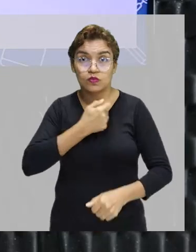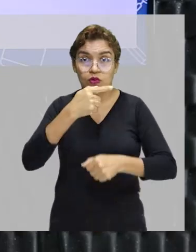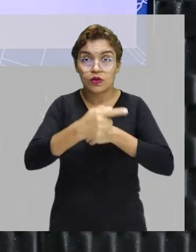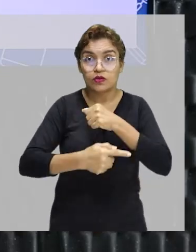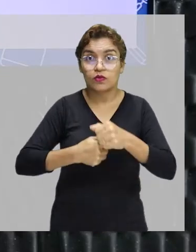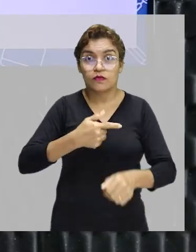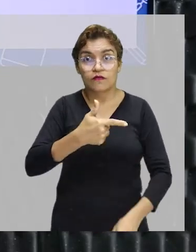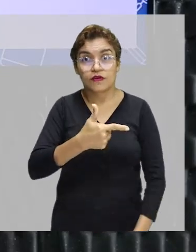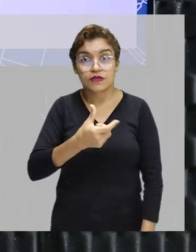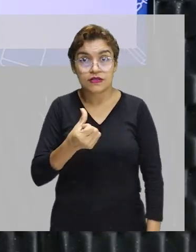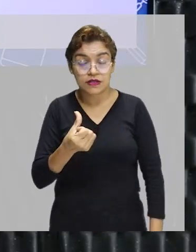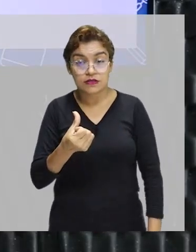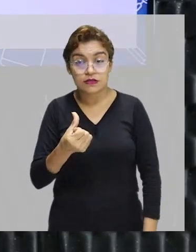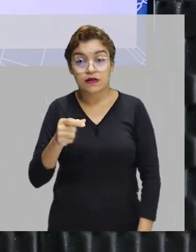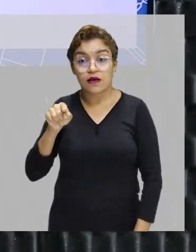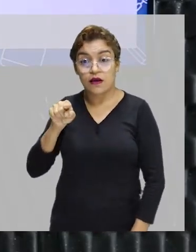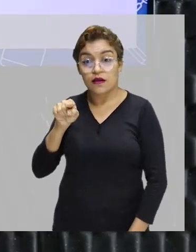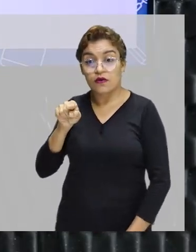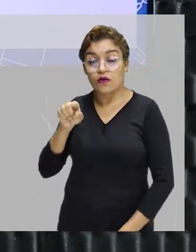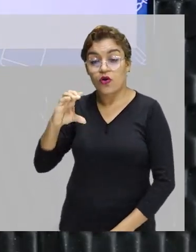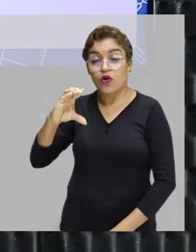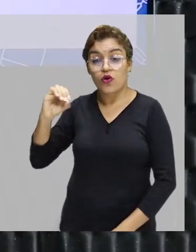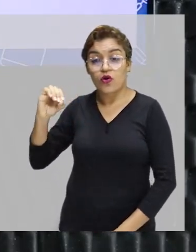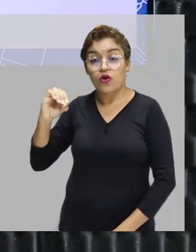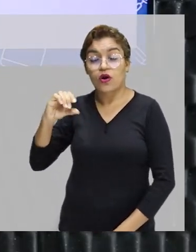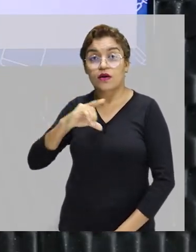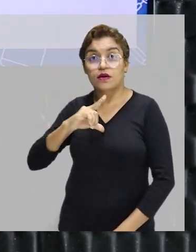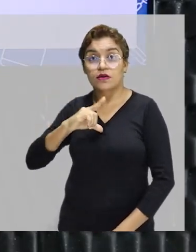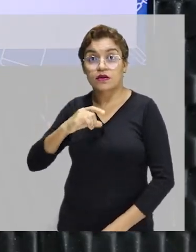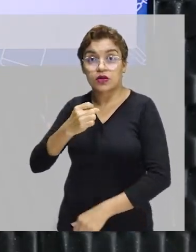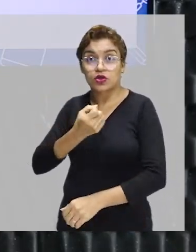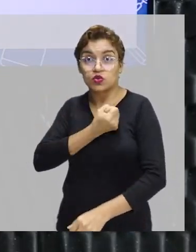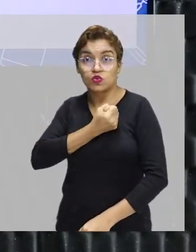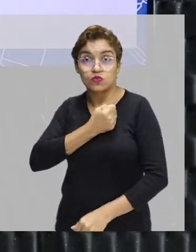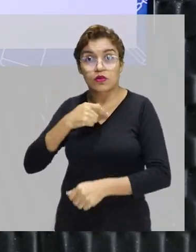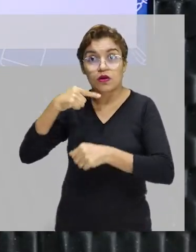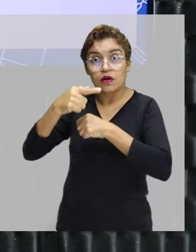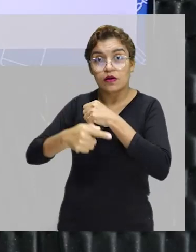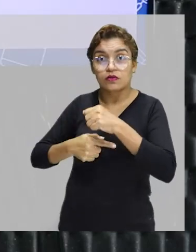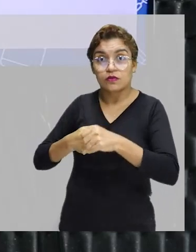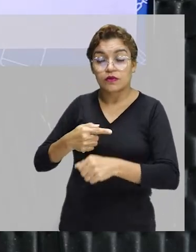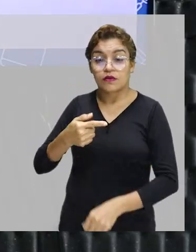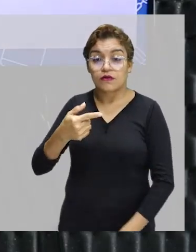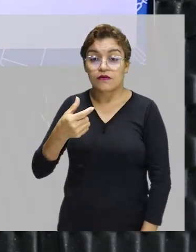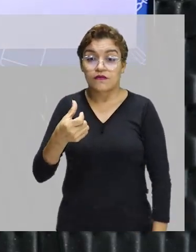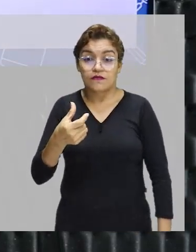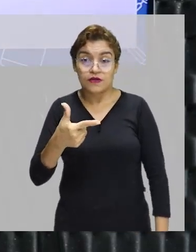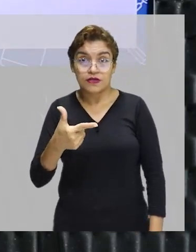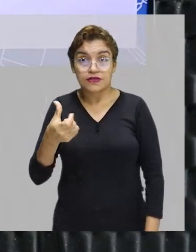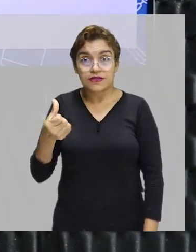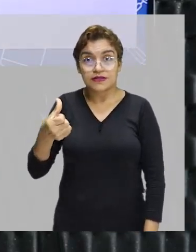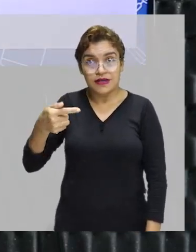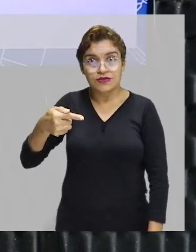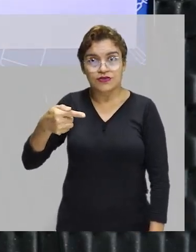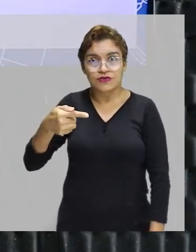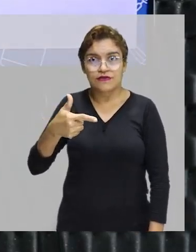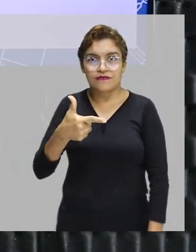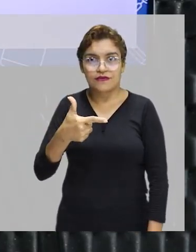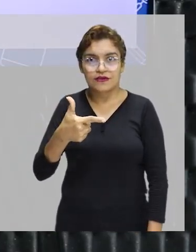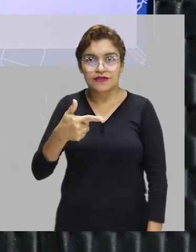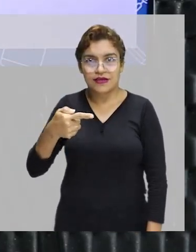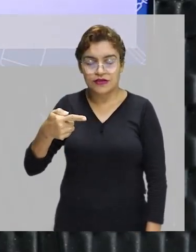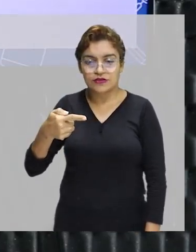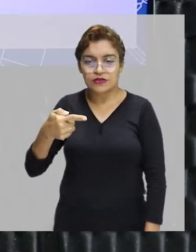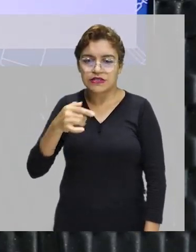O elemento vai ser cobalto por quê? Porque ele vai apresentar o número atômico 27. Número atômico é o mesmo